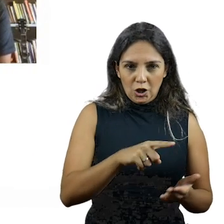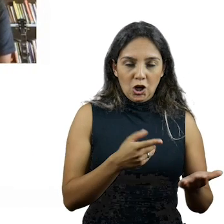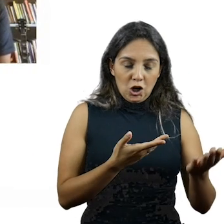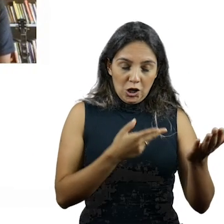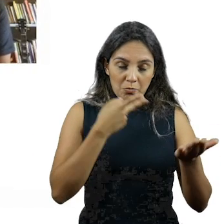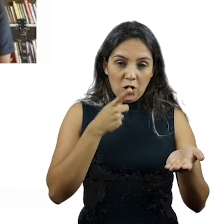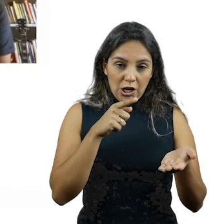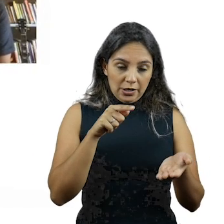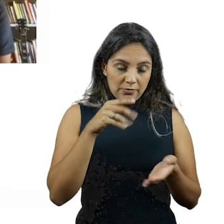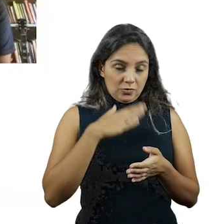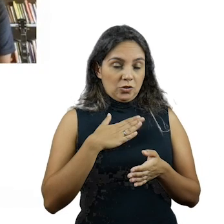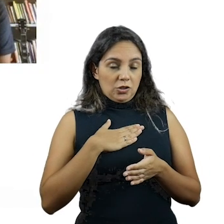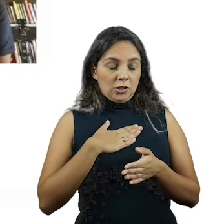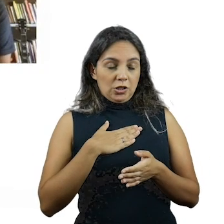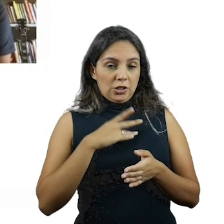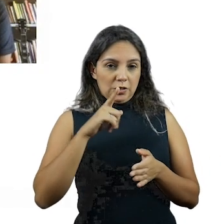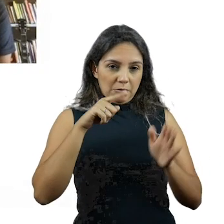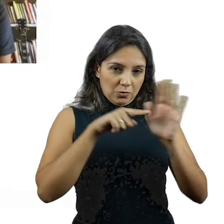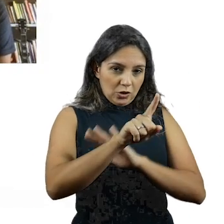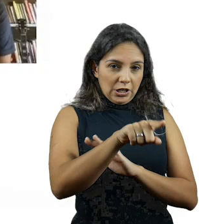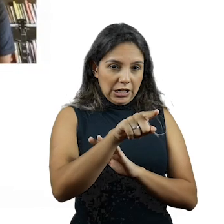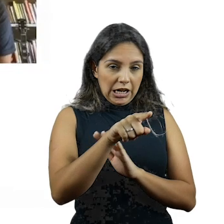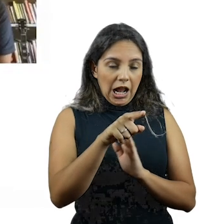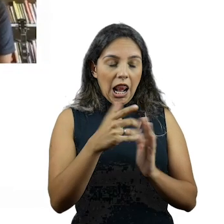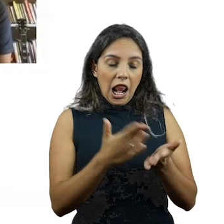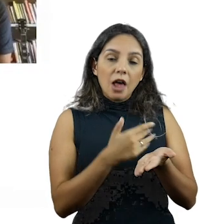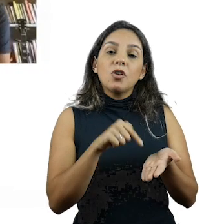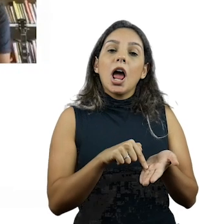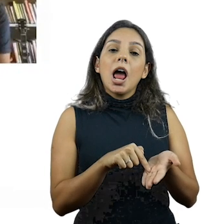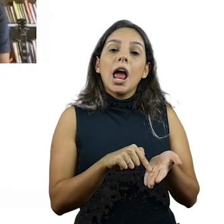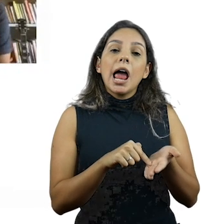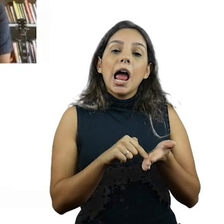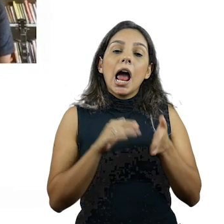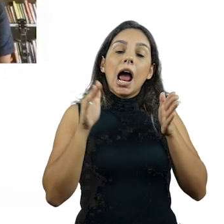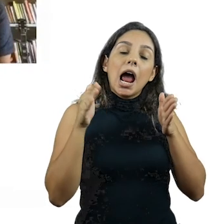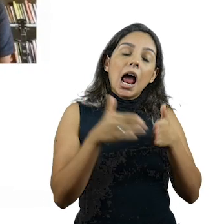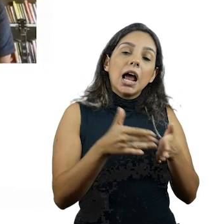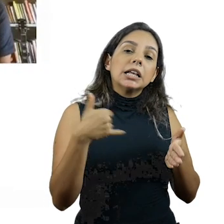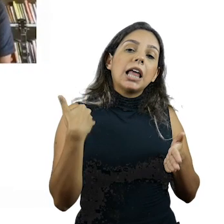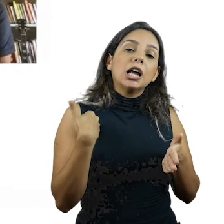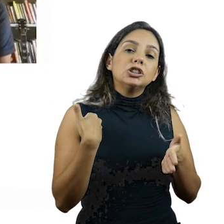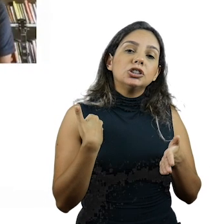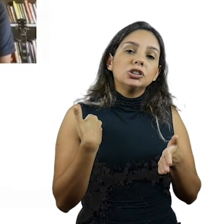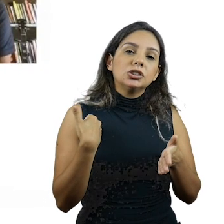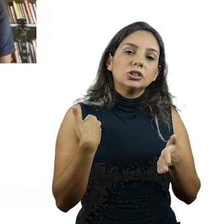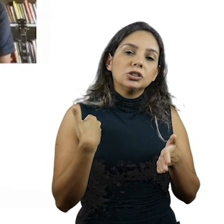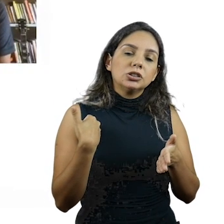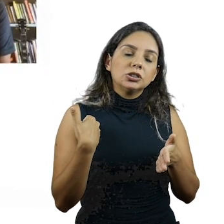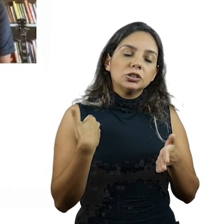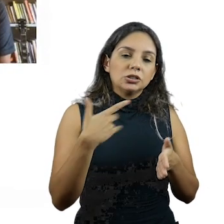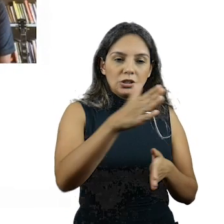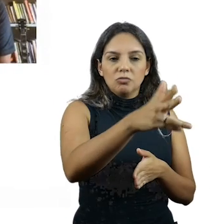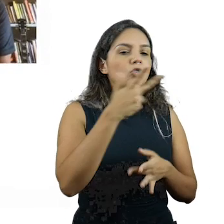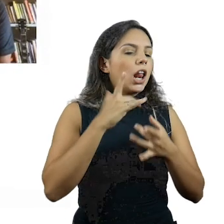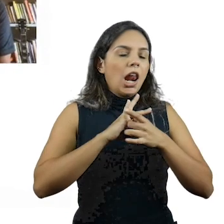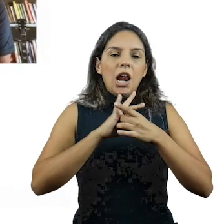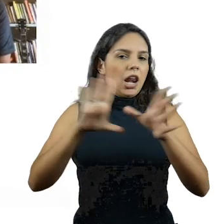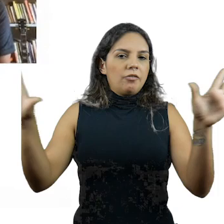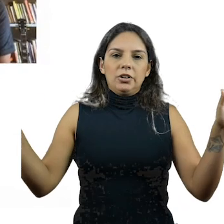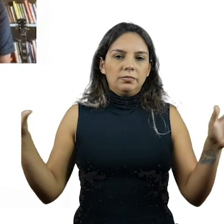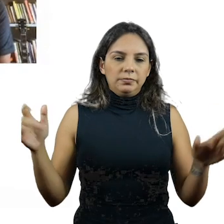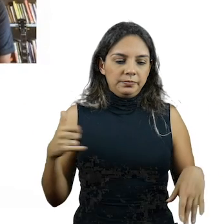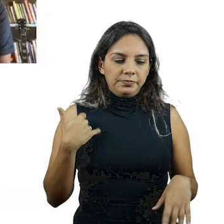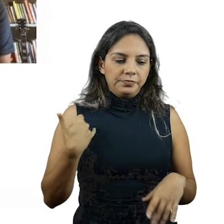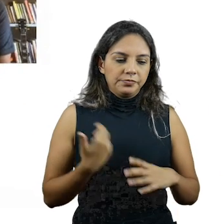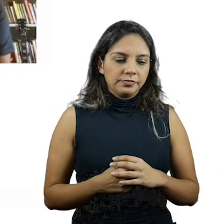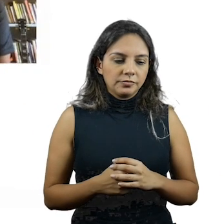não é isso? Sim, ou mas esse juvenil? Ele está um pouco mais abrangente. Que bom. Vamos